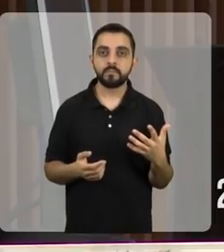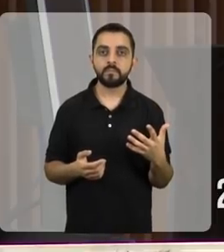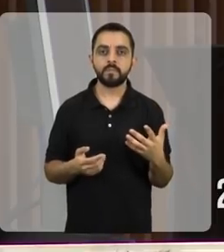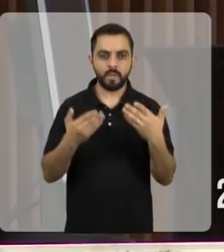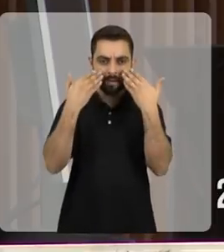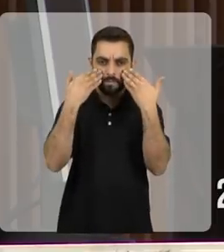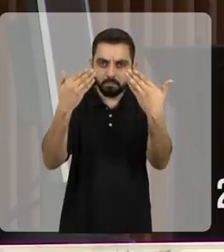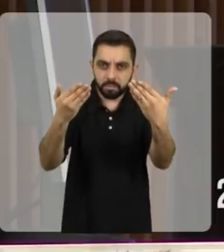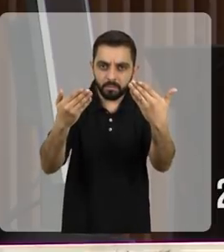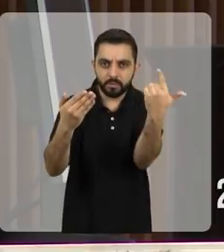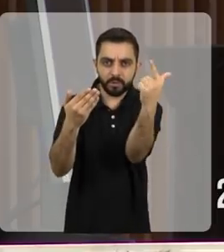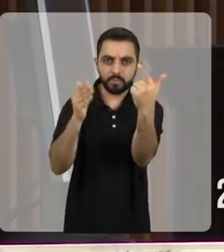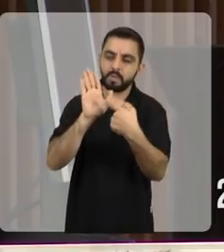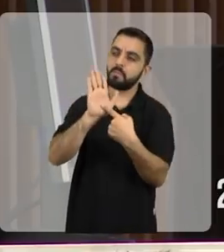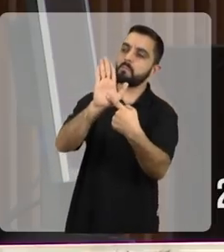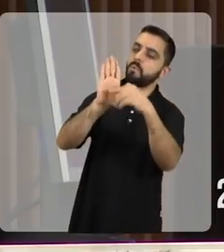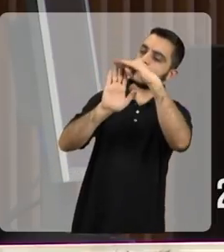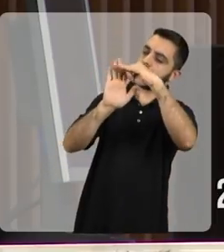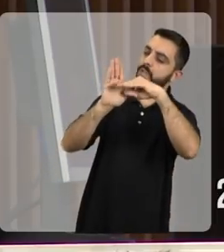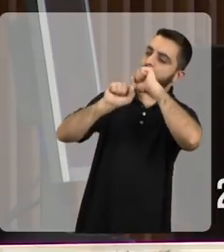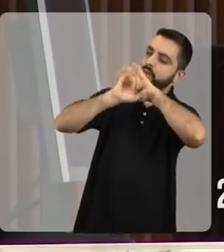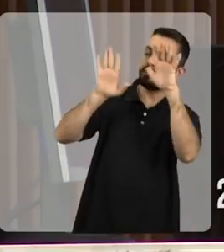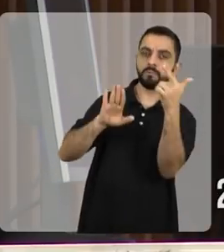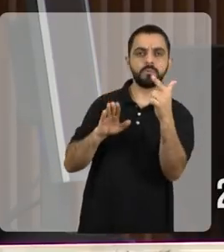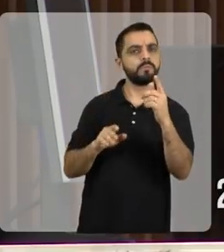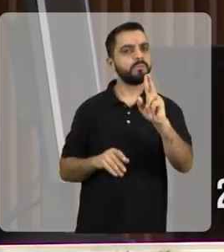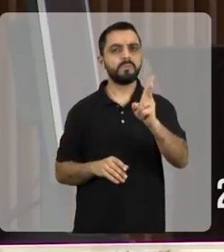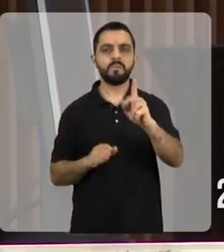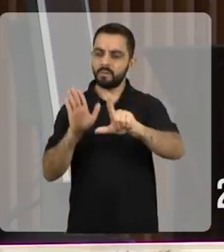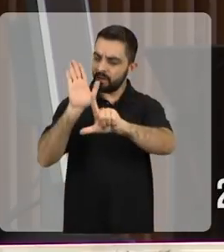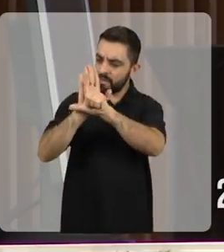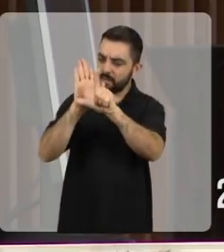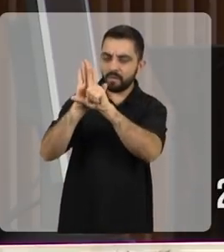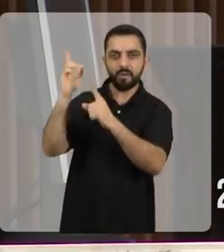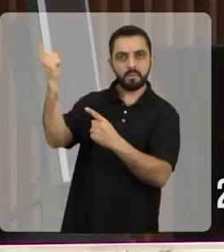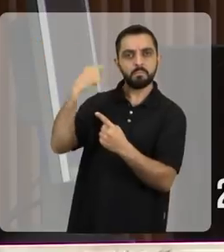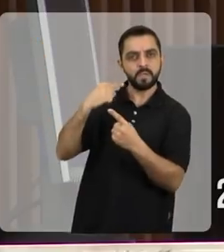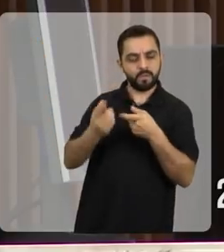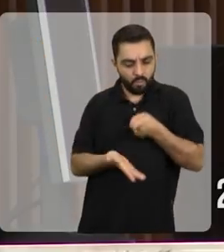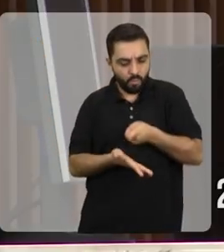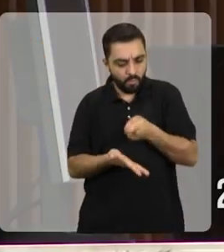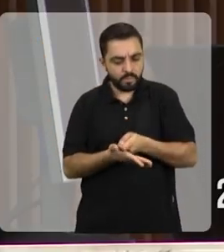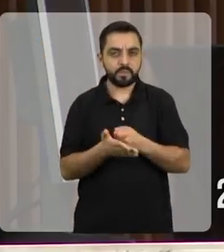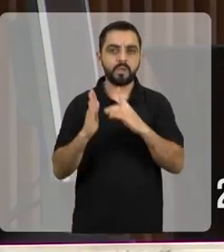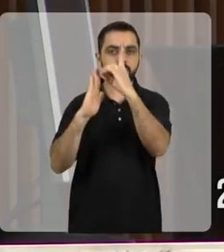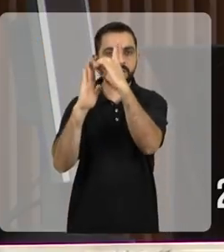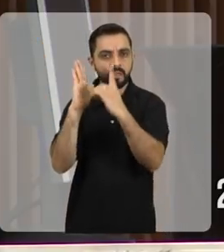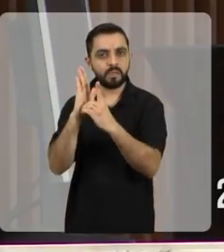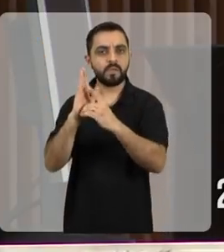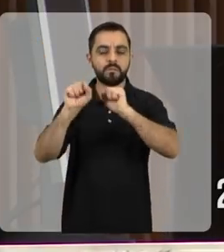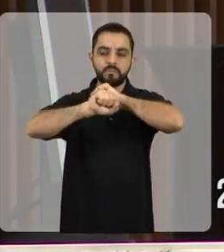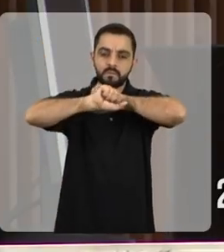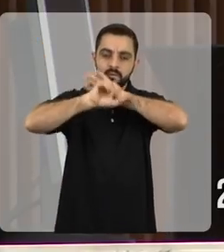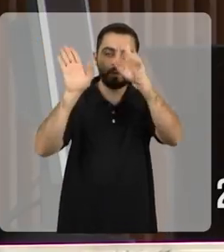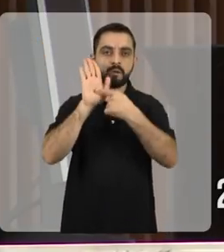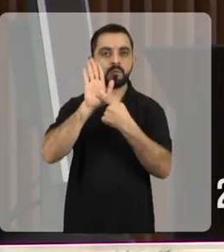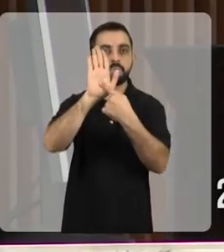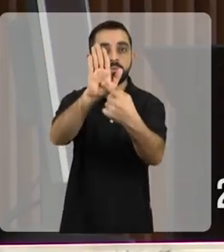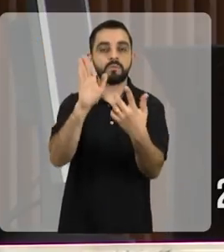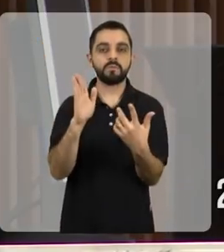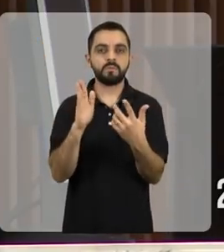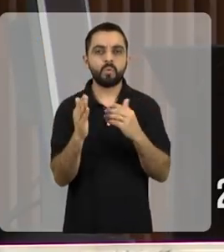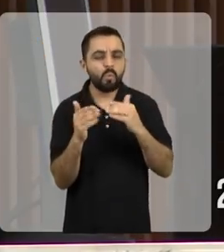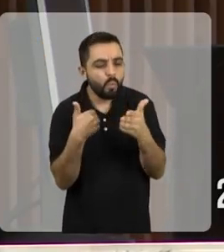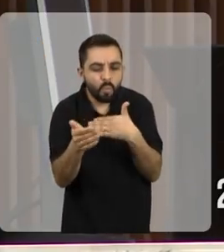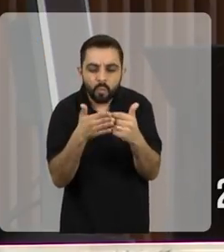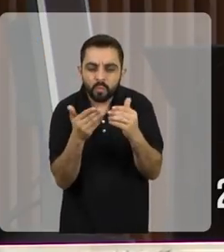não falta transparência somos obrigados por lei pela lei da transparência pelo decreto da transparência ativa a ter todos os